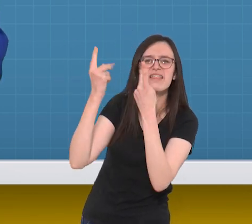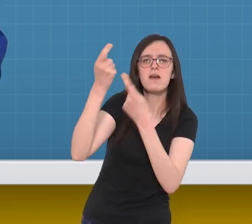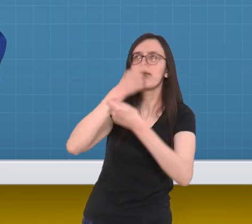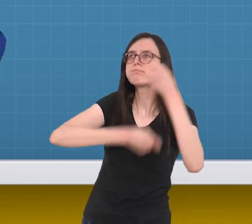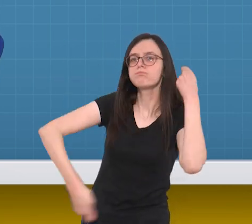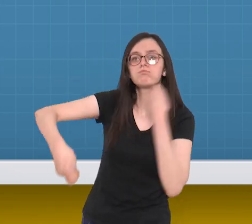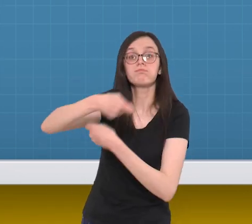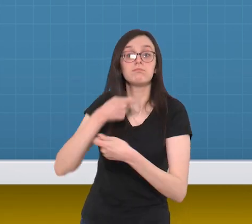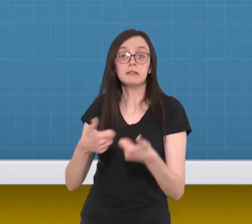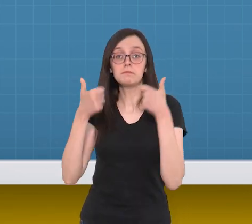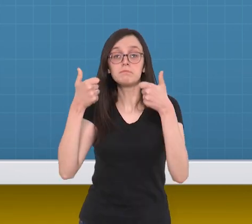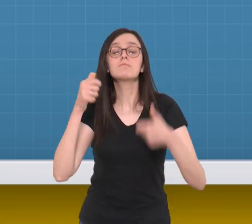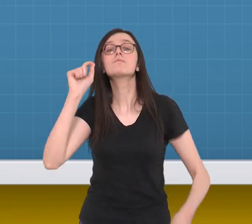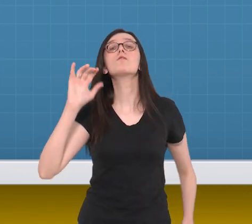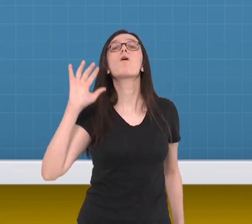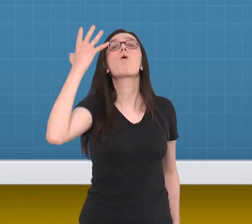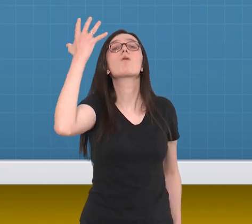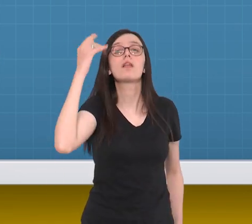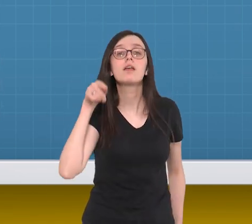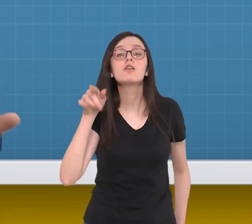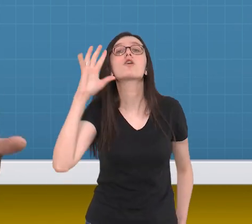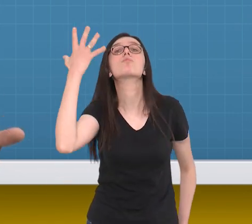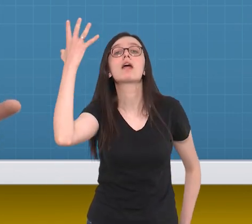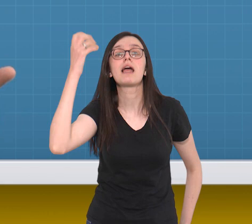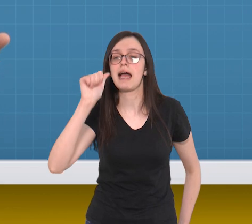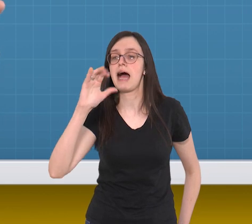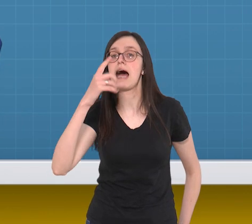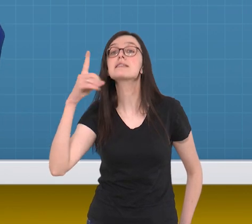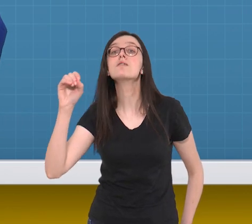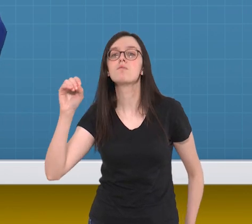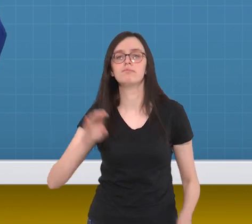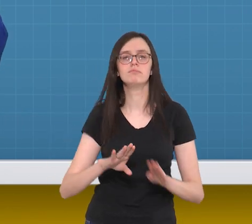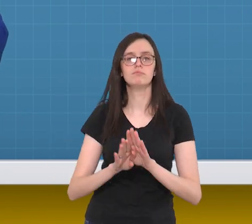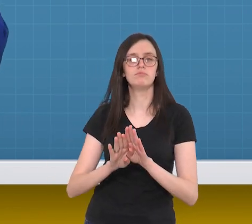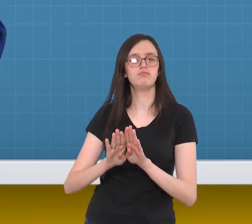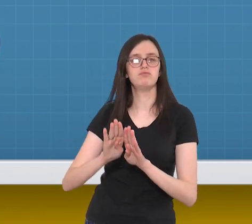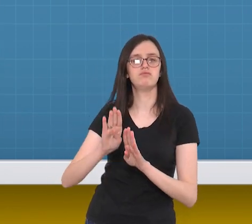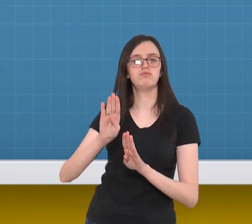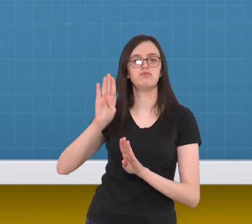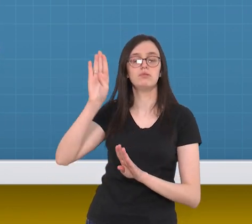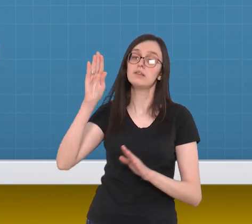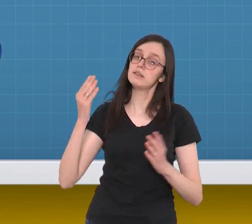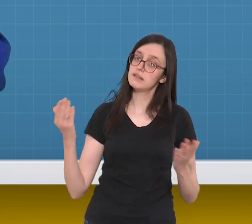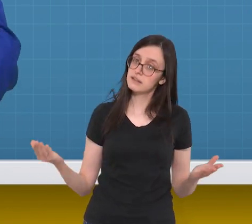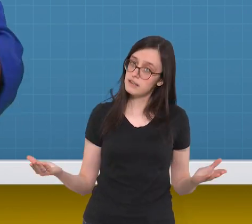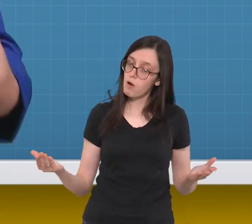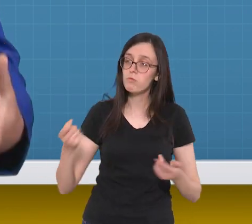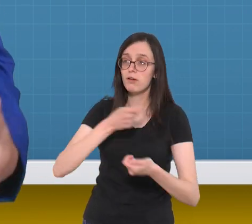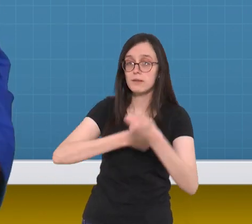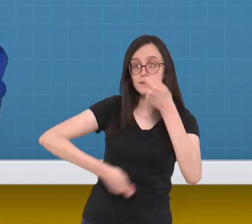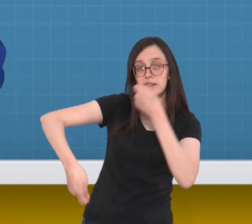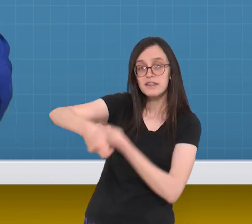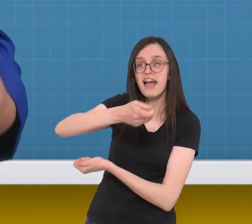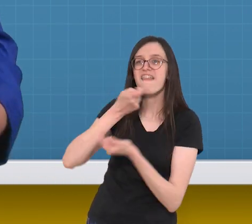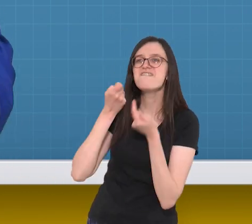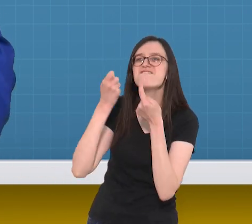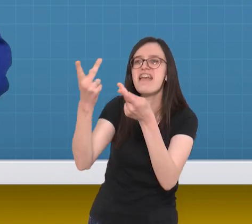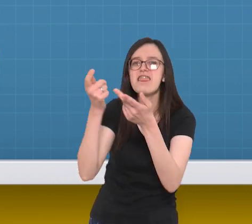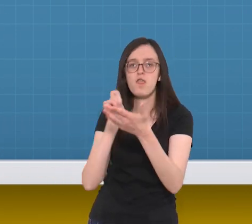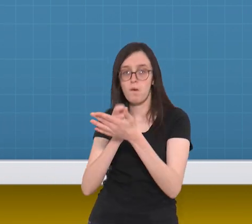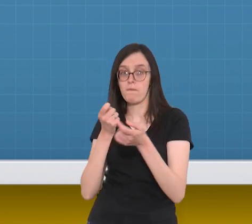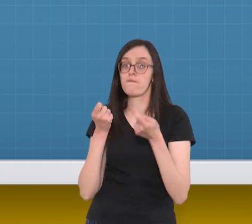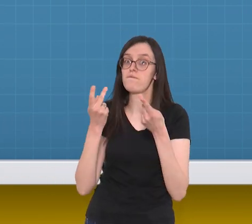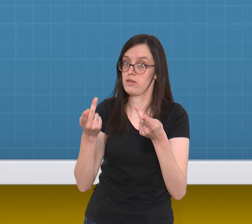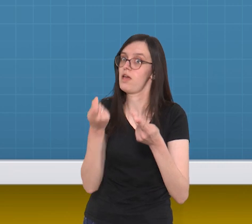grandes negócios, o que acontece com o valor do papel dela? Sobe. Logo, a comercialização dessa